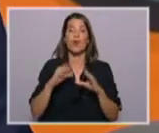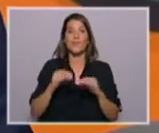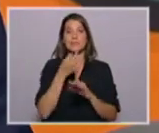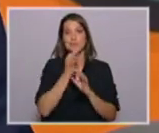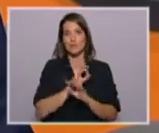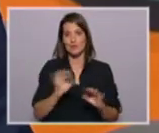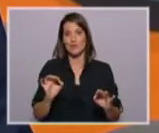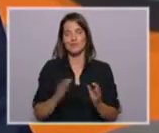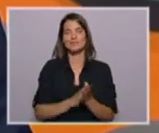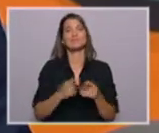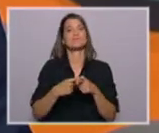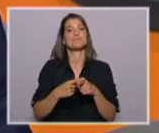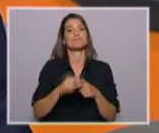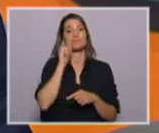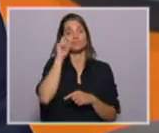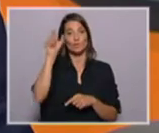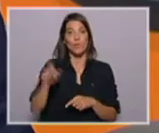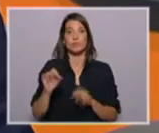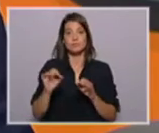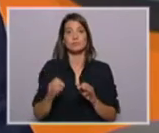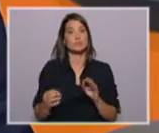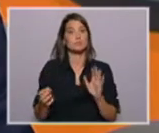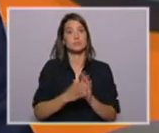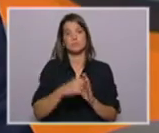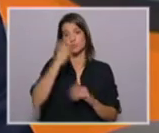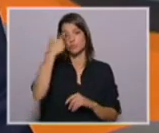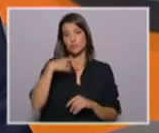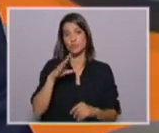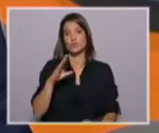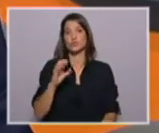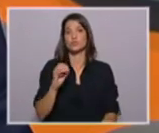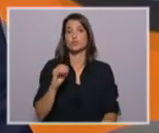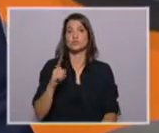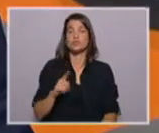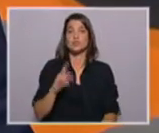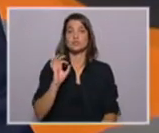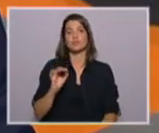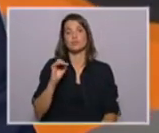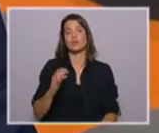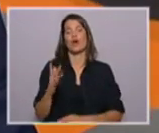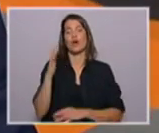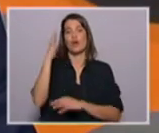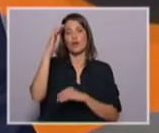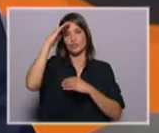maravilhosa e o entusiasmo de um homem que ficou para a história. José Mensurado foi o nosso astronauta.